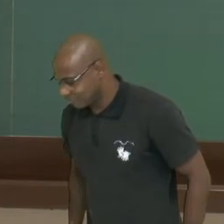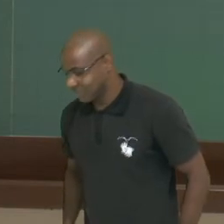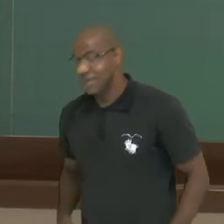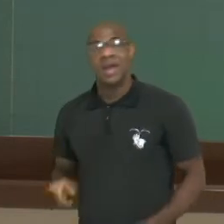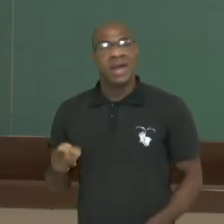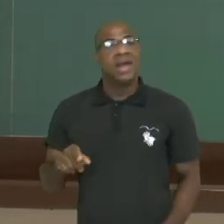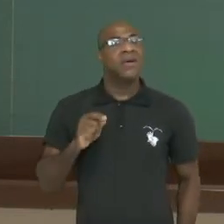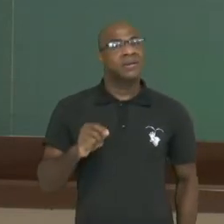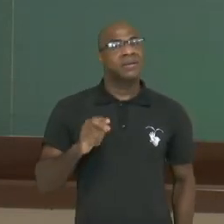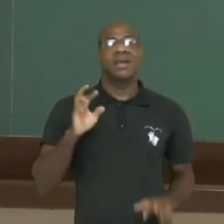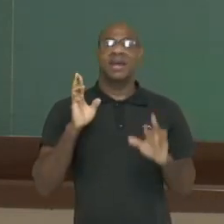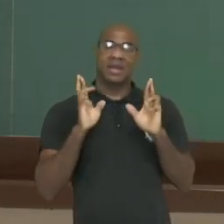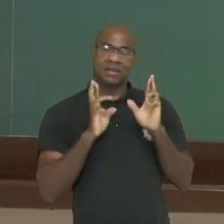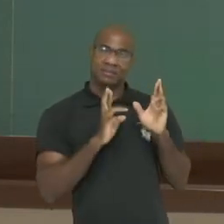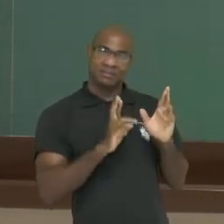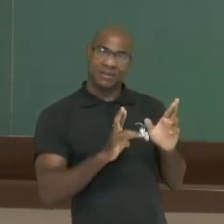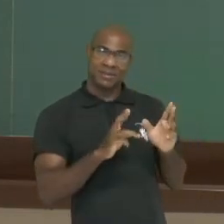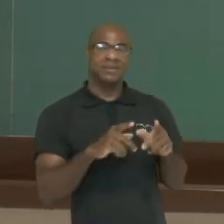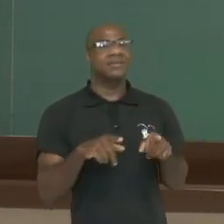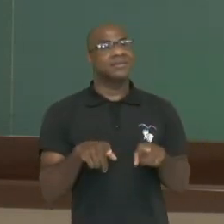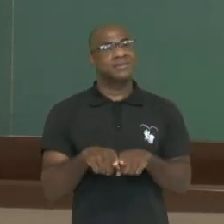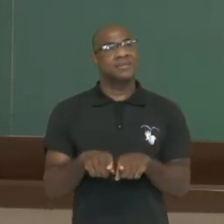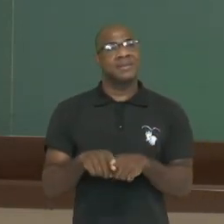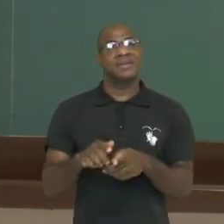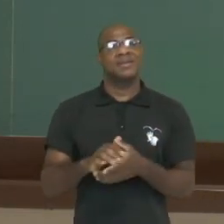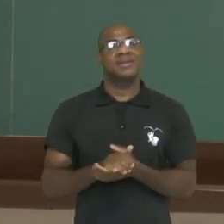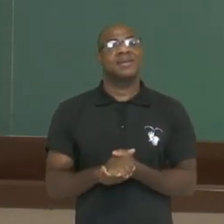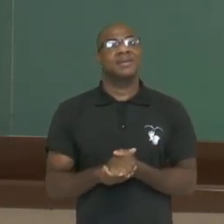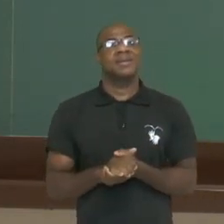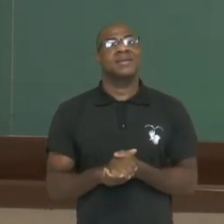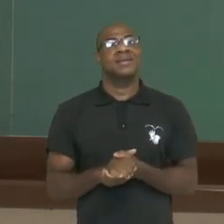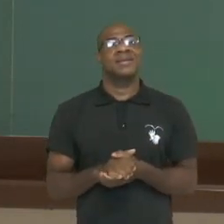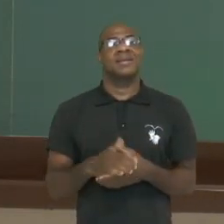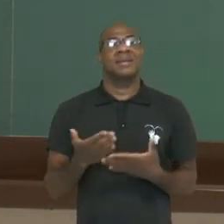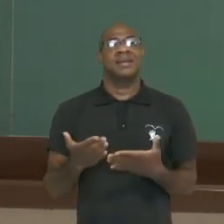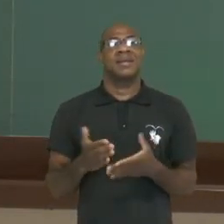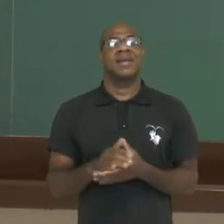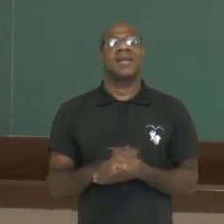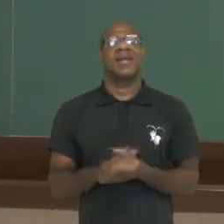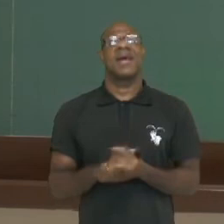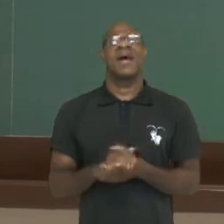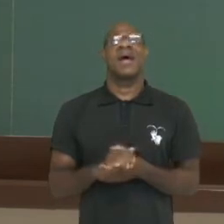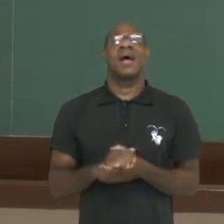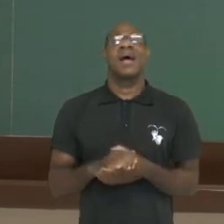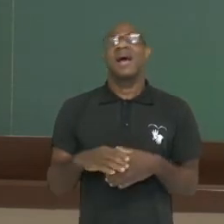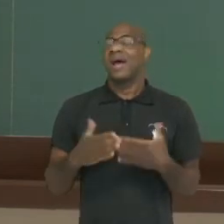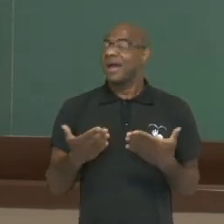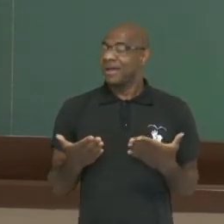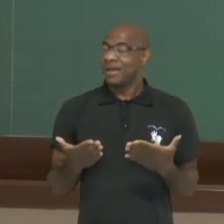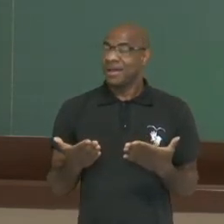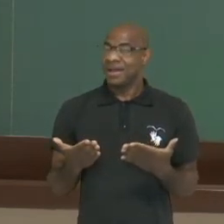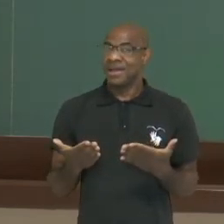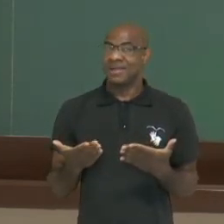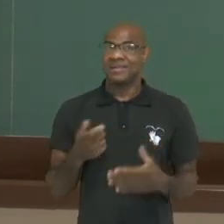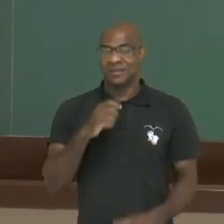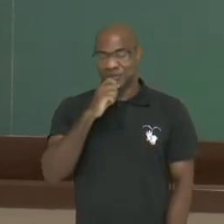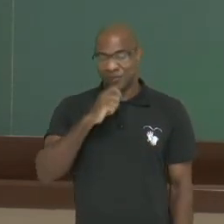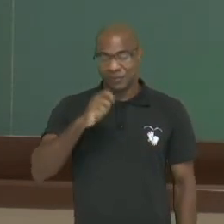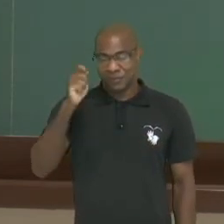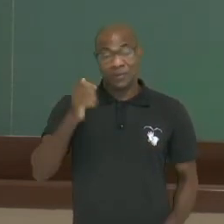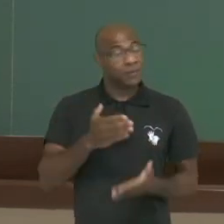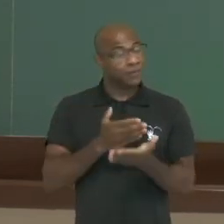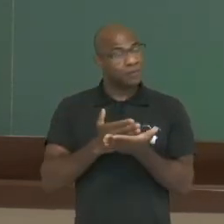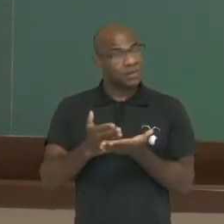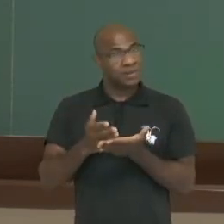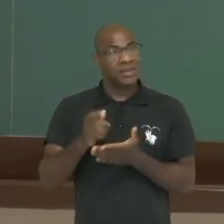respeito, né, vamos começar, né? Então, a luta é iniciada pelo comando do árbitro quando